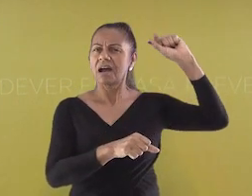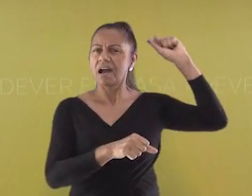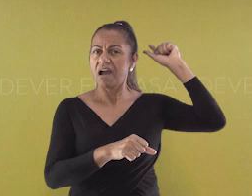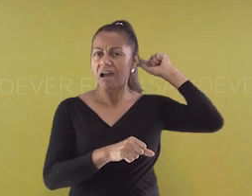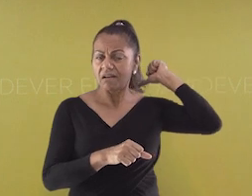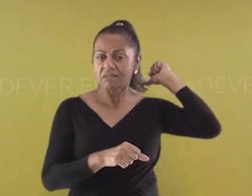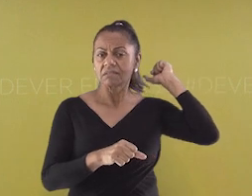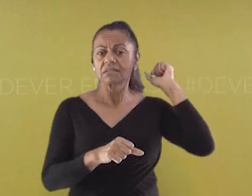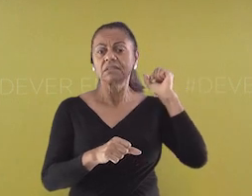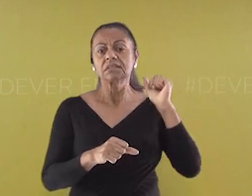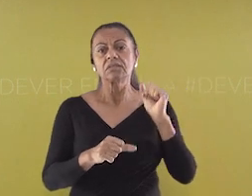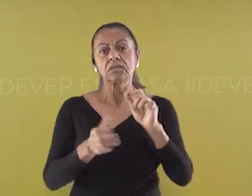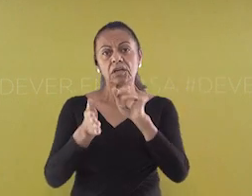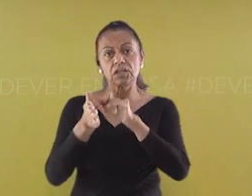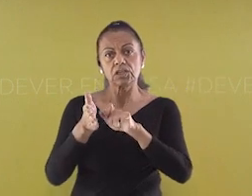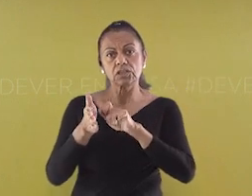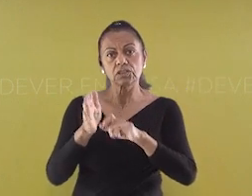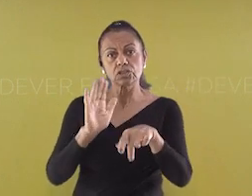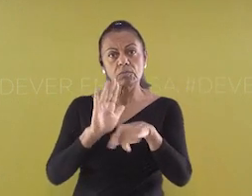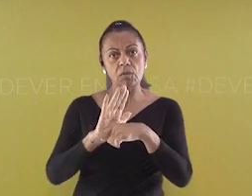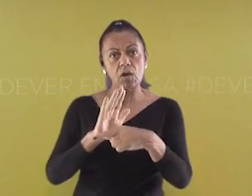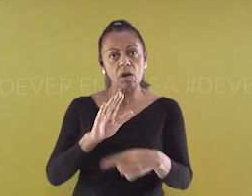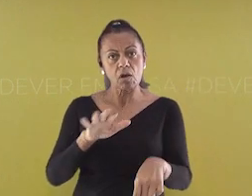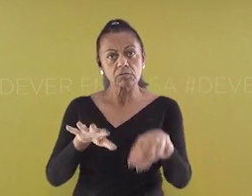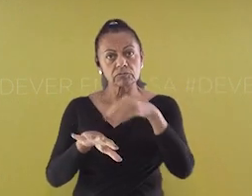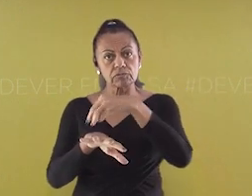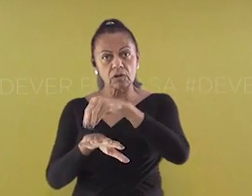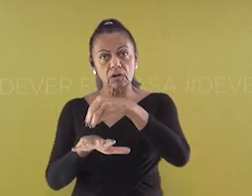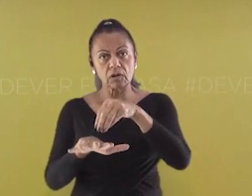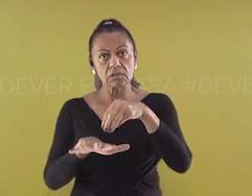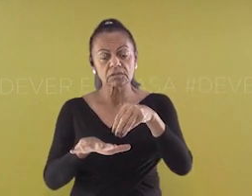há milhares de anos nos registros fósseis